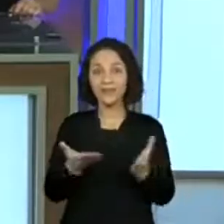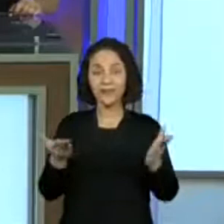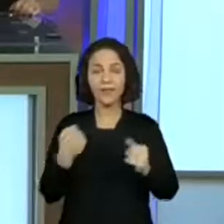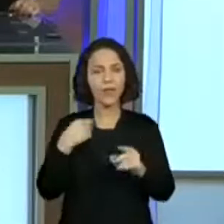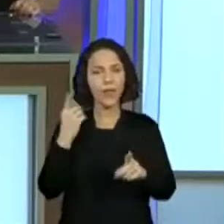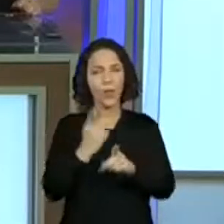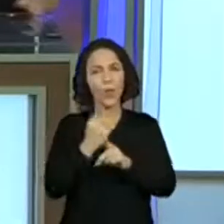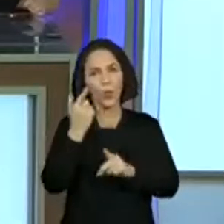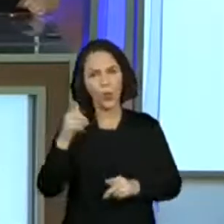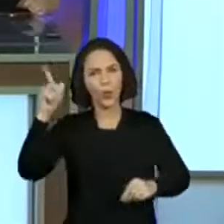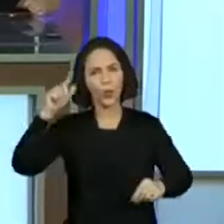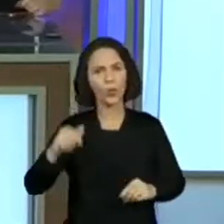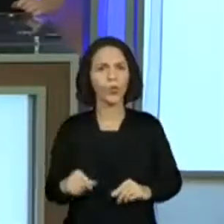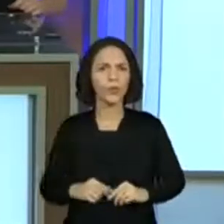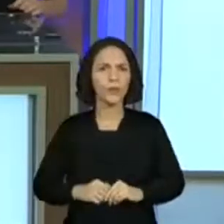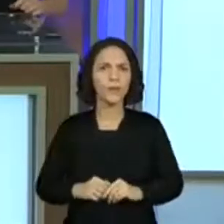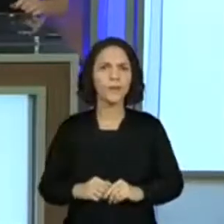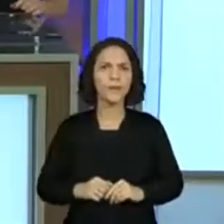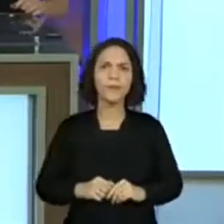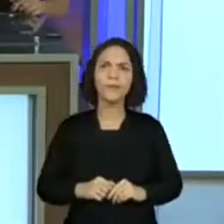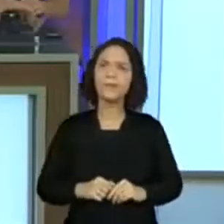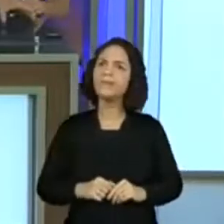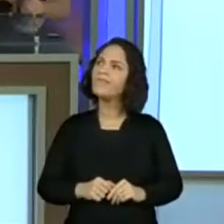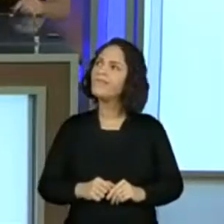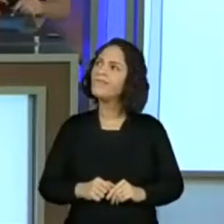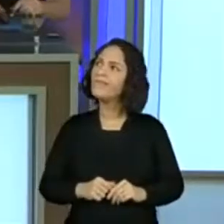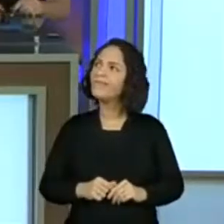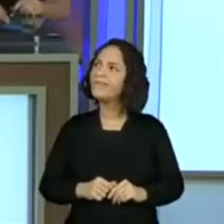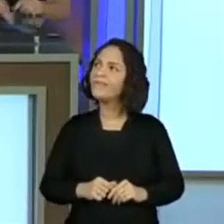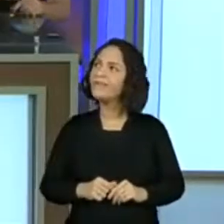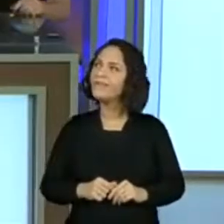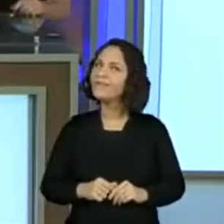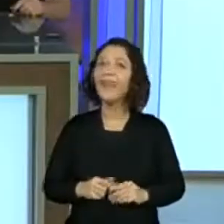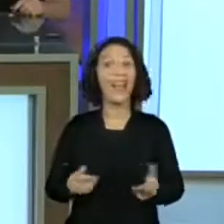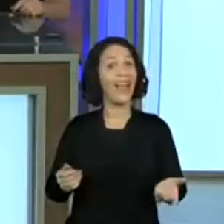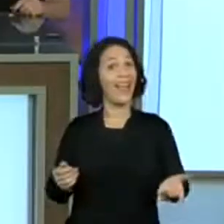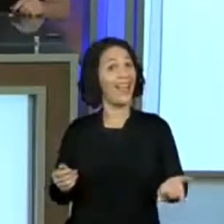o outro círculo. Tan, tan, tan, tan.